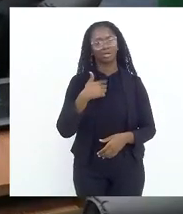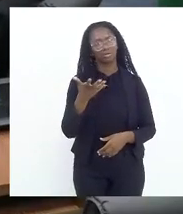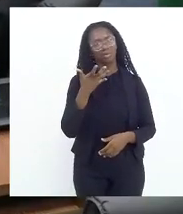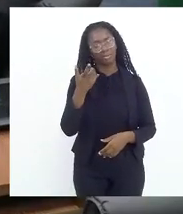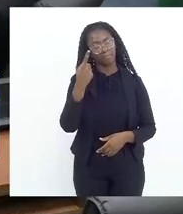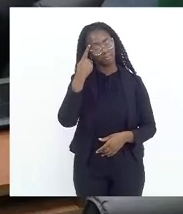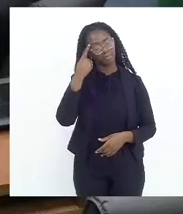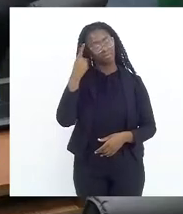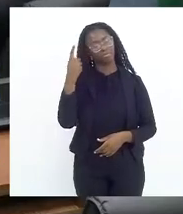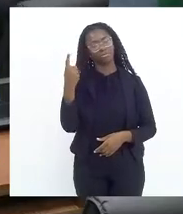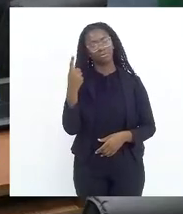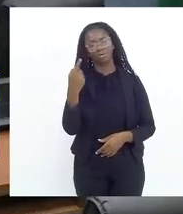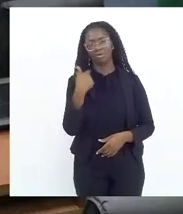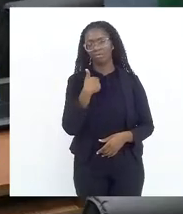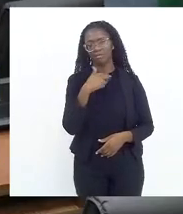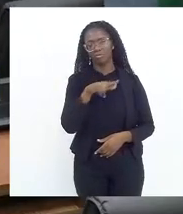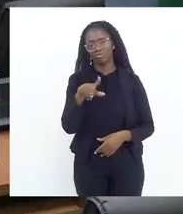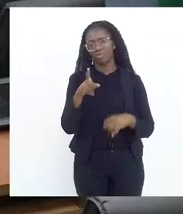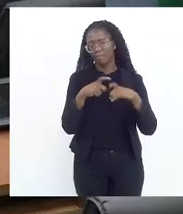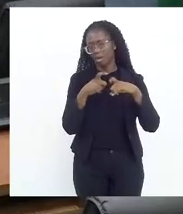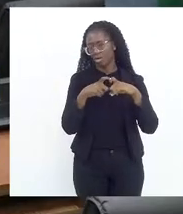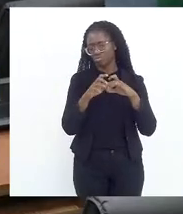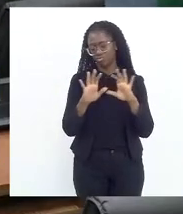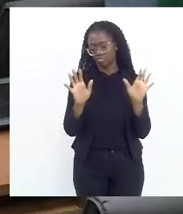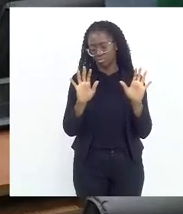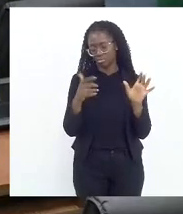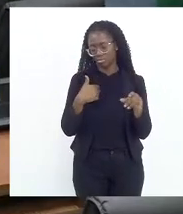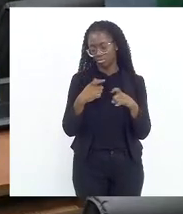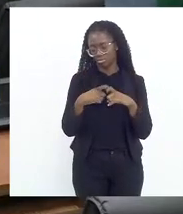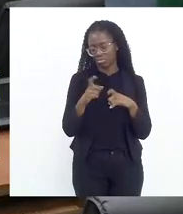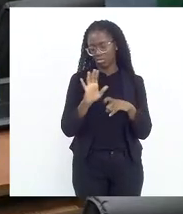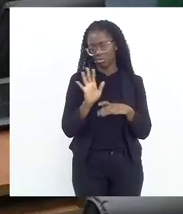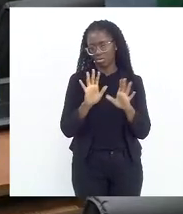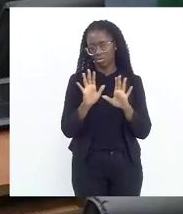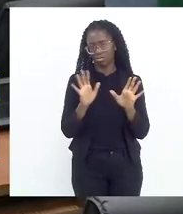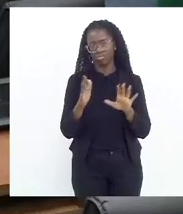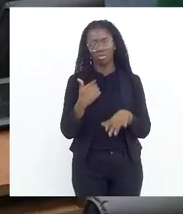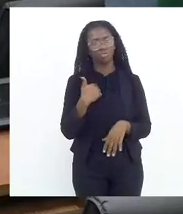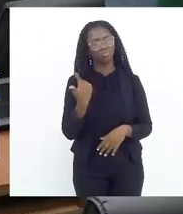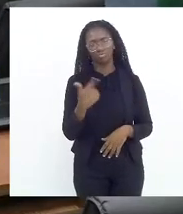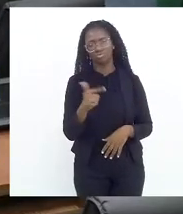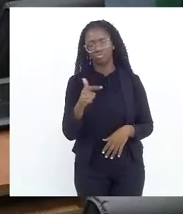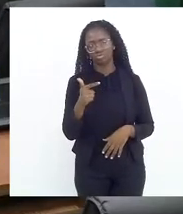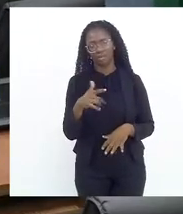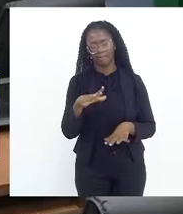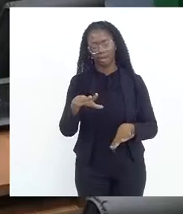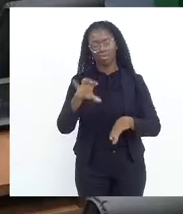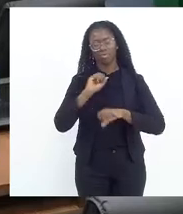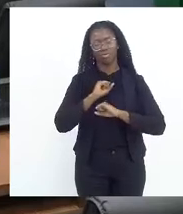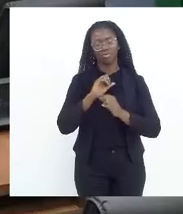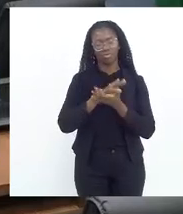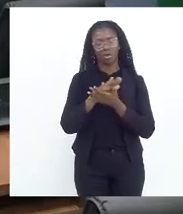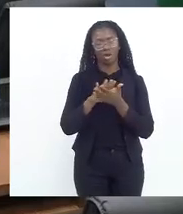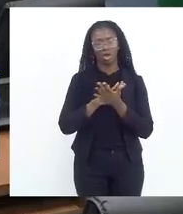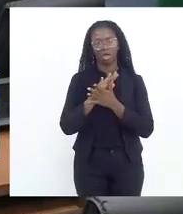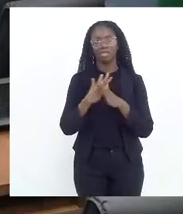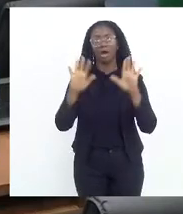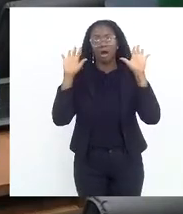razão. Então, não sou infectologista, não tive nenhum tipo de contaminação, graças a